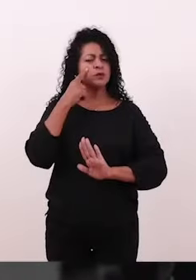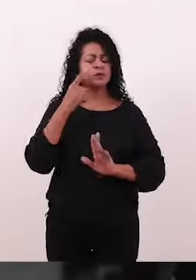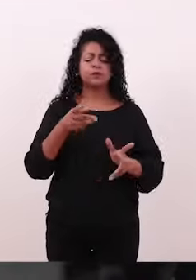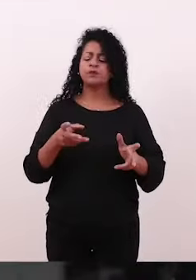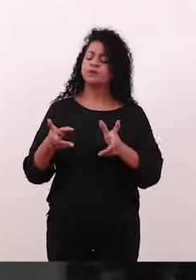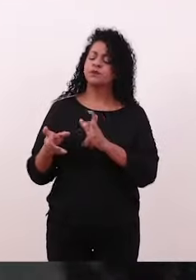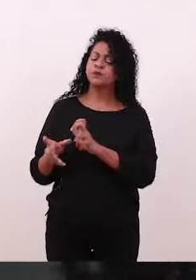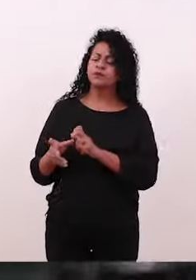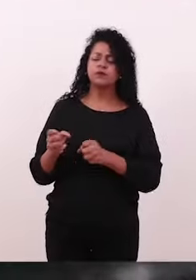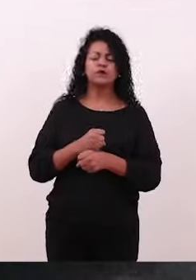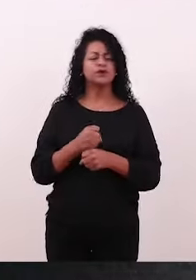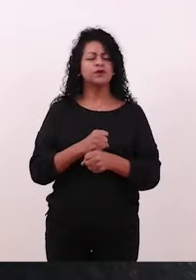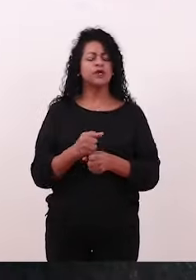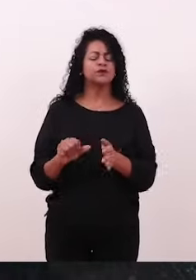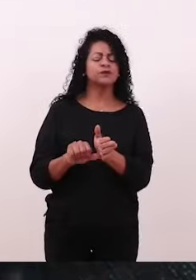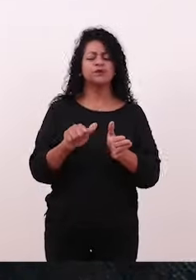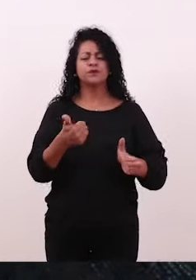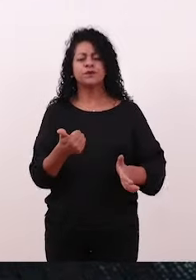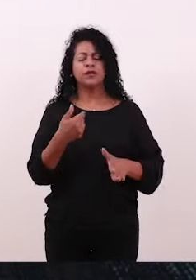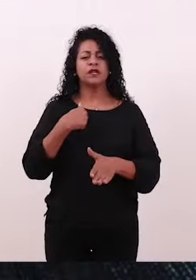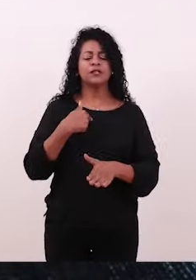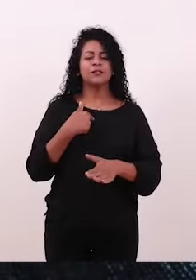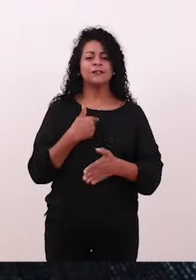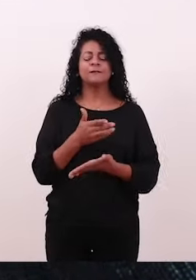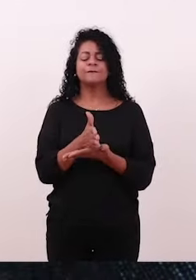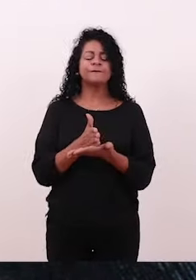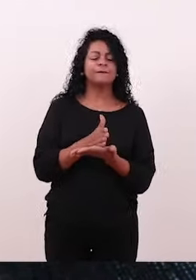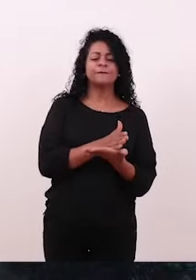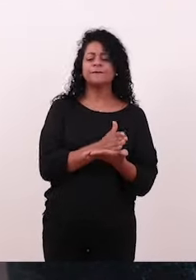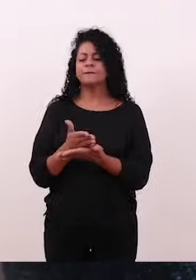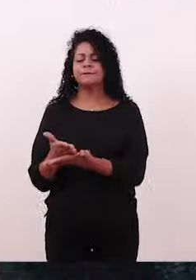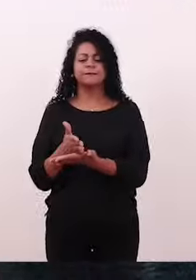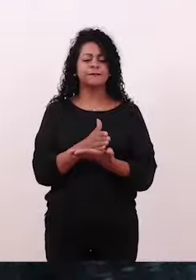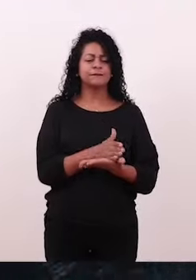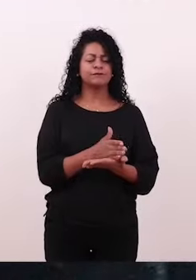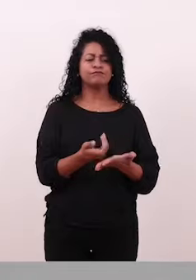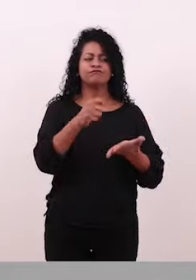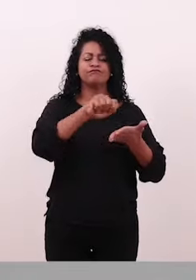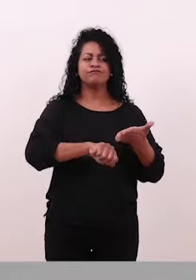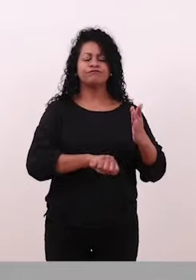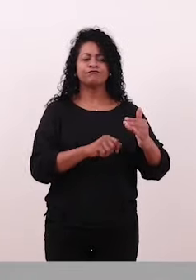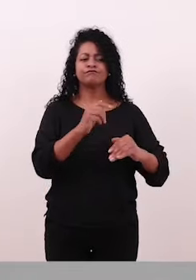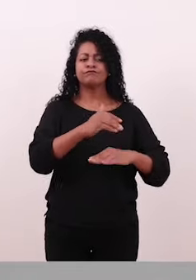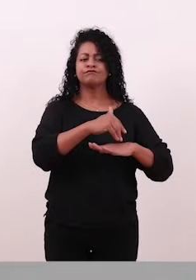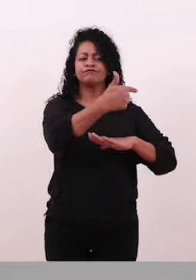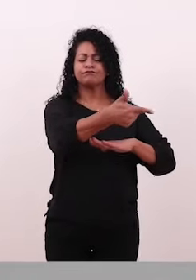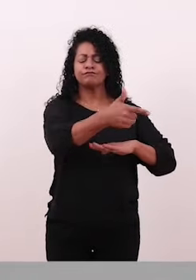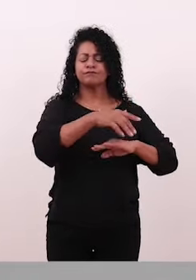conforme eu fui vivendo aquilo, eu lembro que nos primeiros anos eu estava dividida entre os meus contratos lá fora